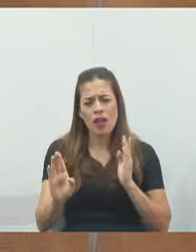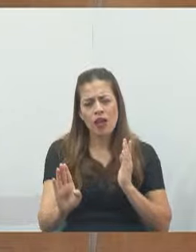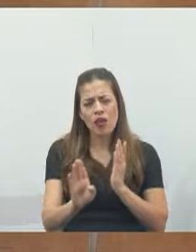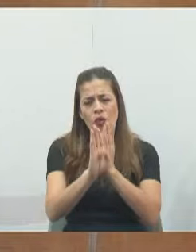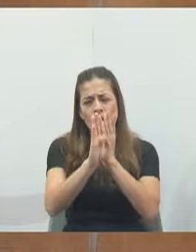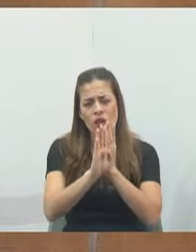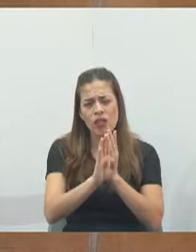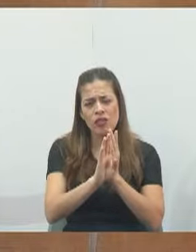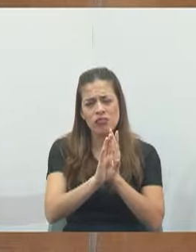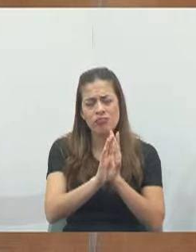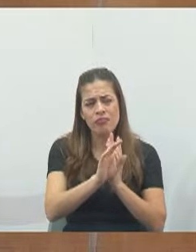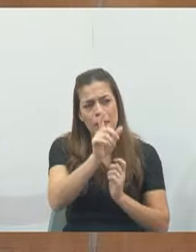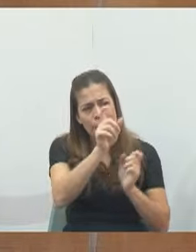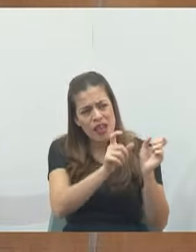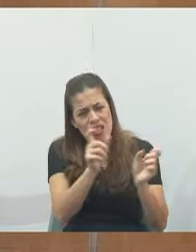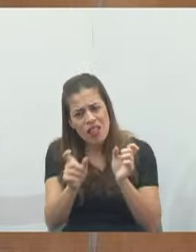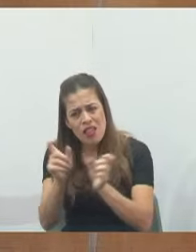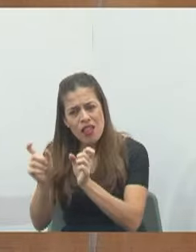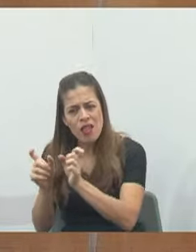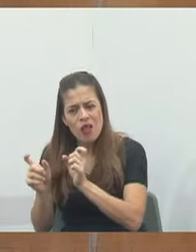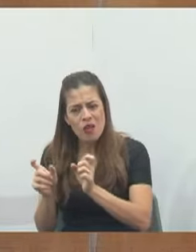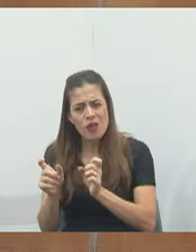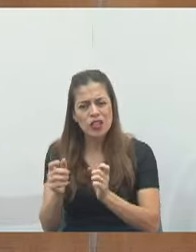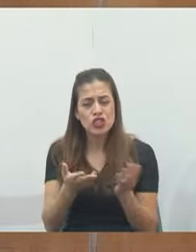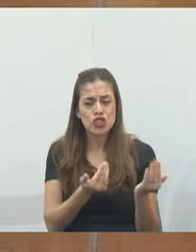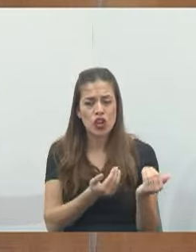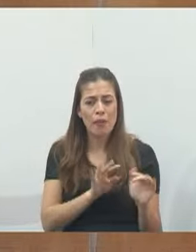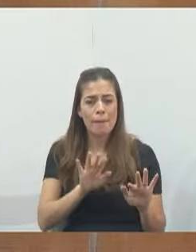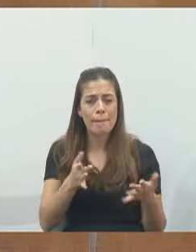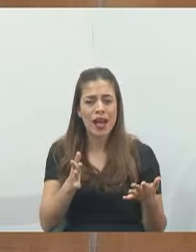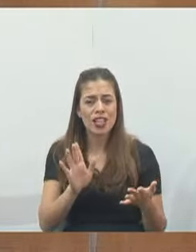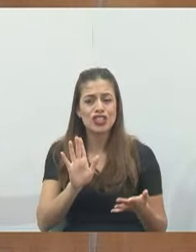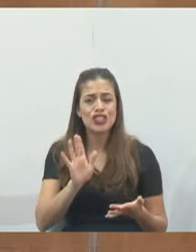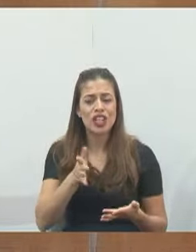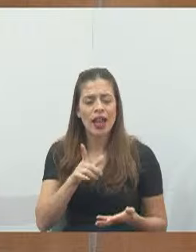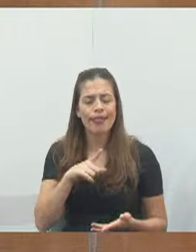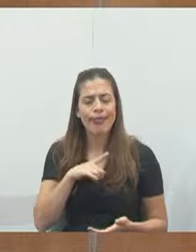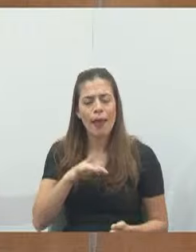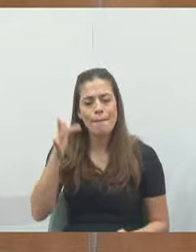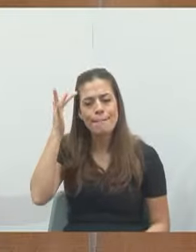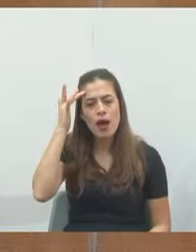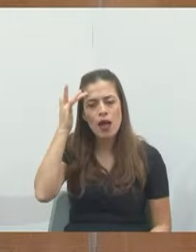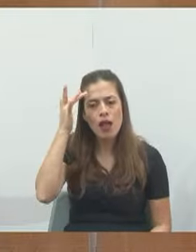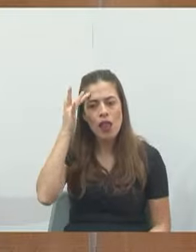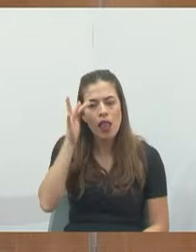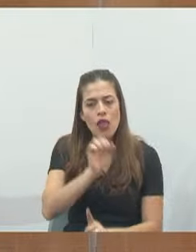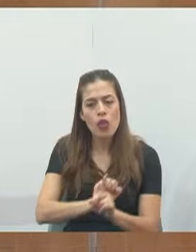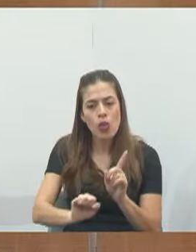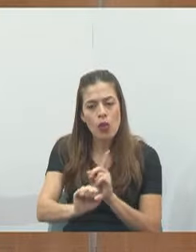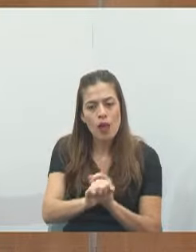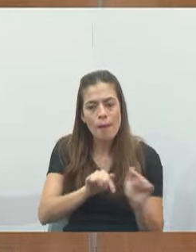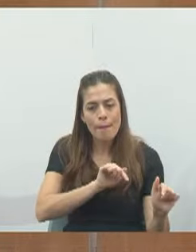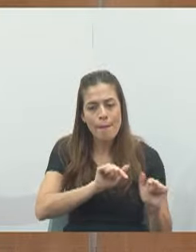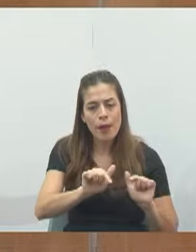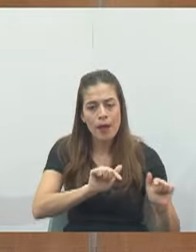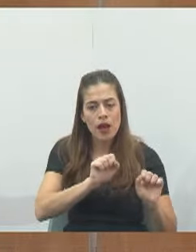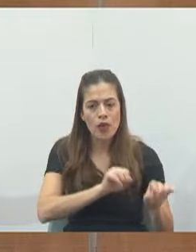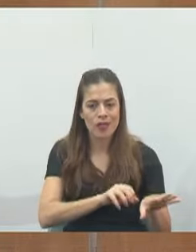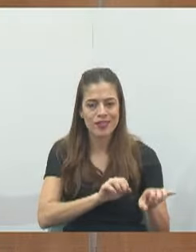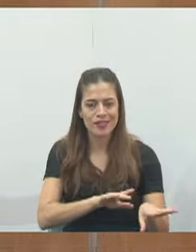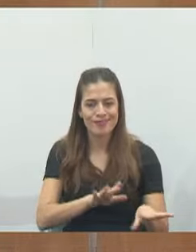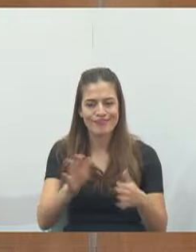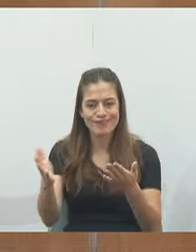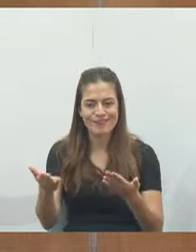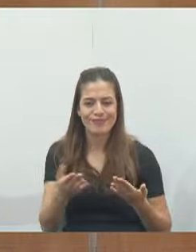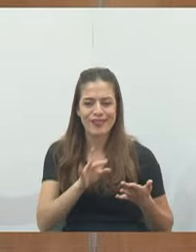são jovens, mas que já traz essa maturidade social para um trabalho dentro da educação. E esses são os